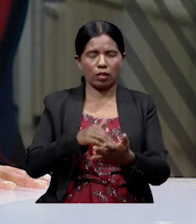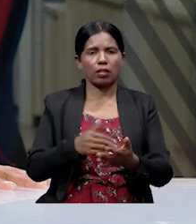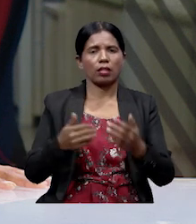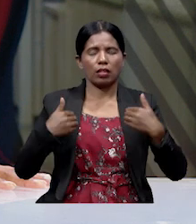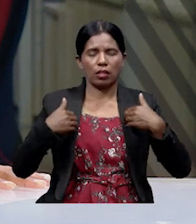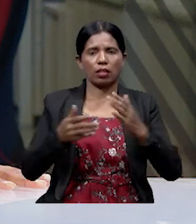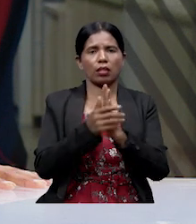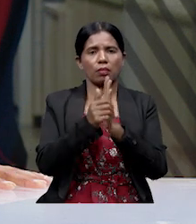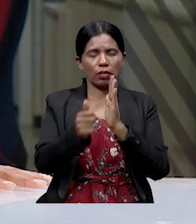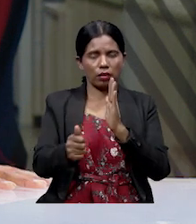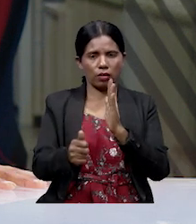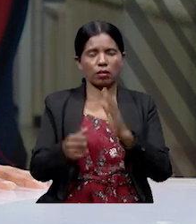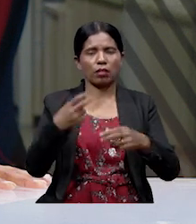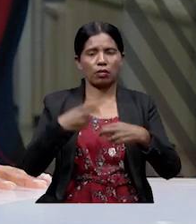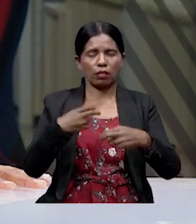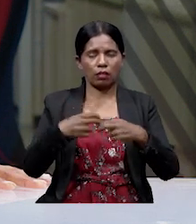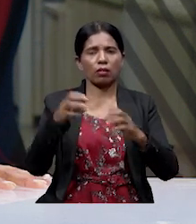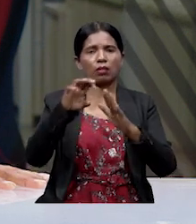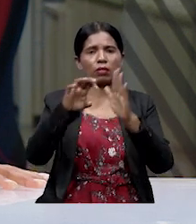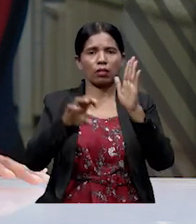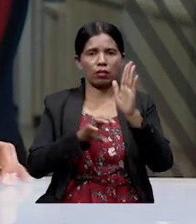capacidade para ajustamento do desafio com a instituição.